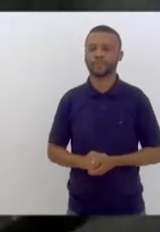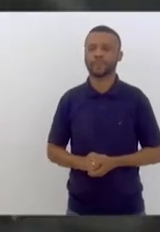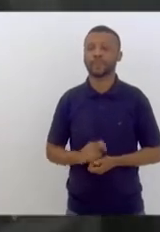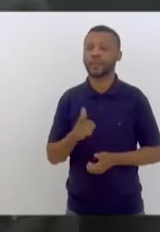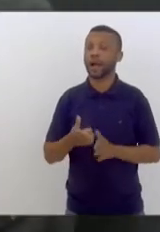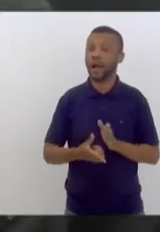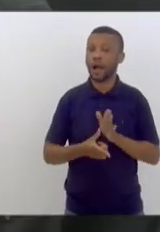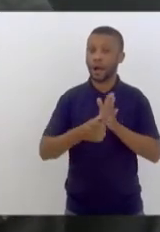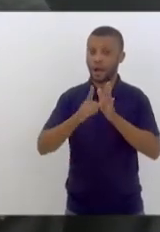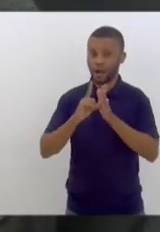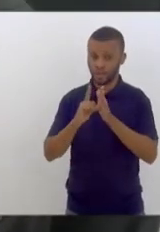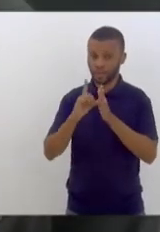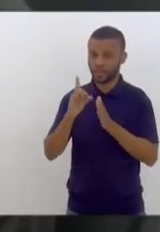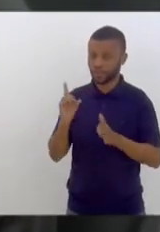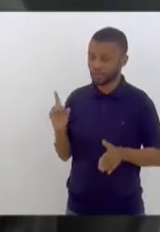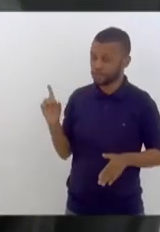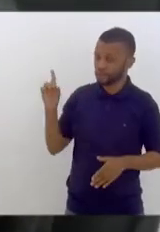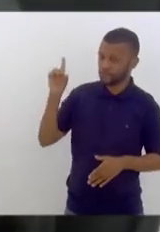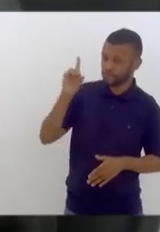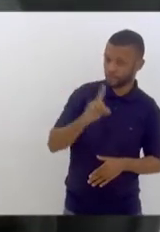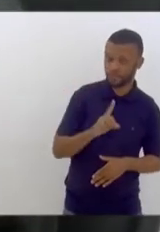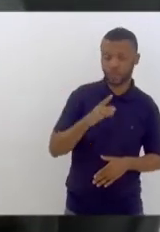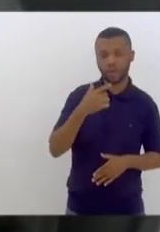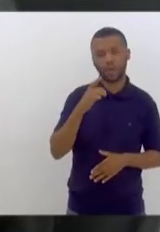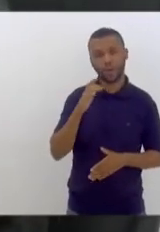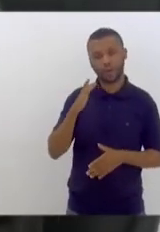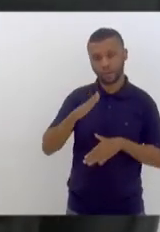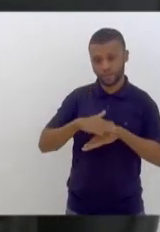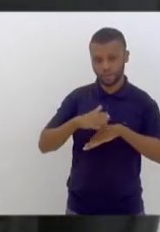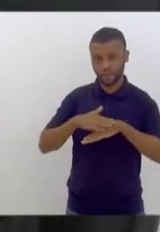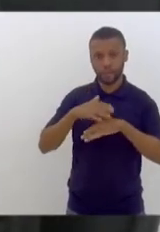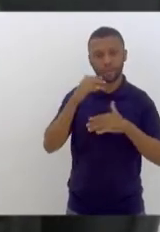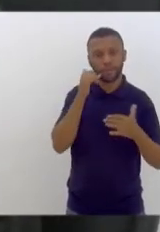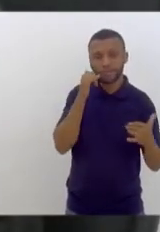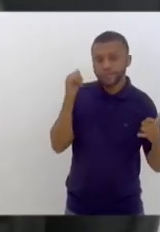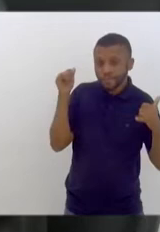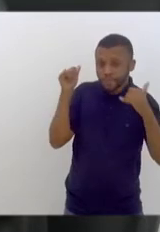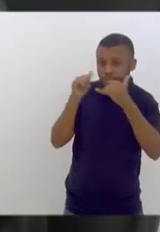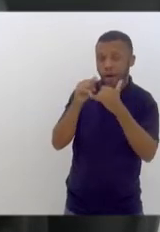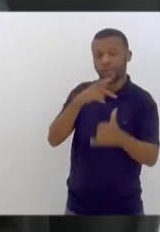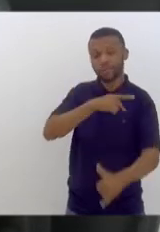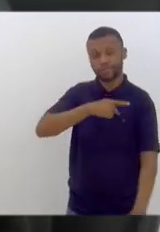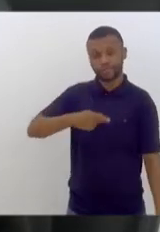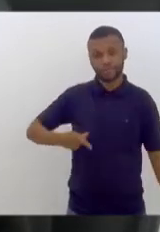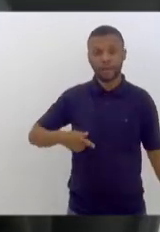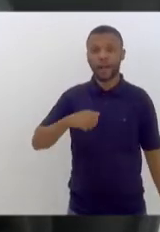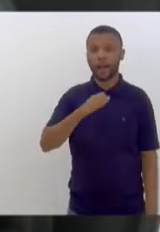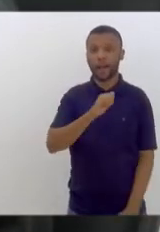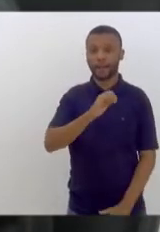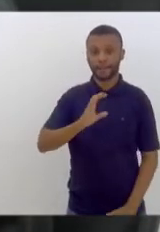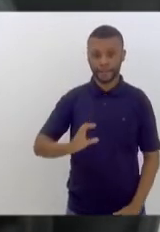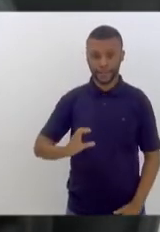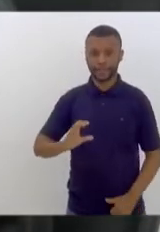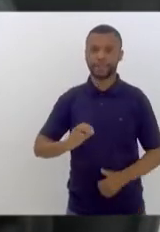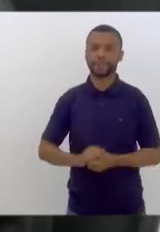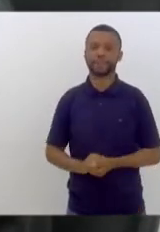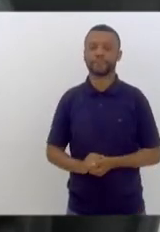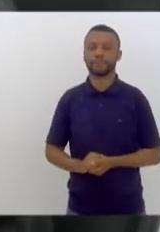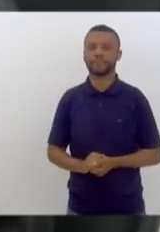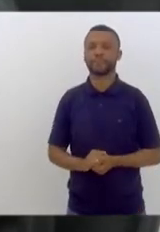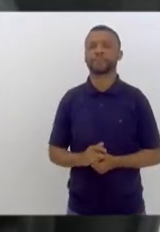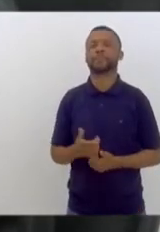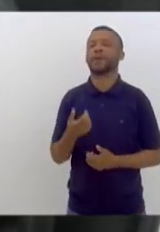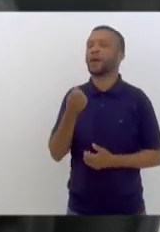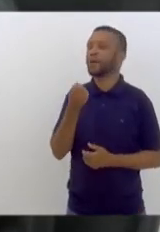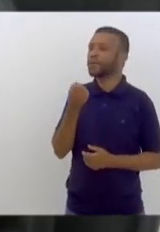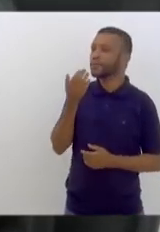de eu vir para cá, eu telefonei para o deputado presidente André Siciliano e disse a ele que